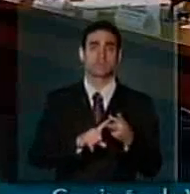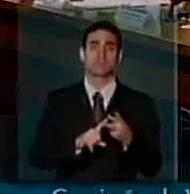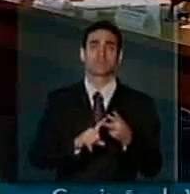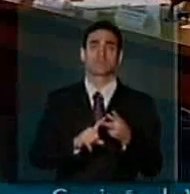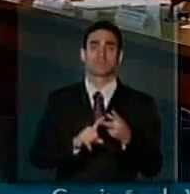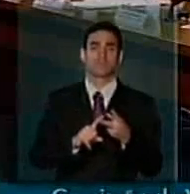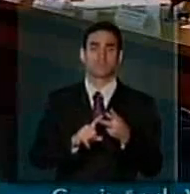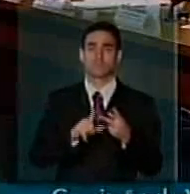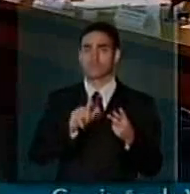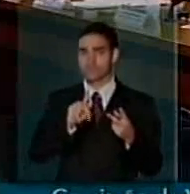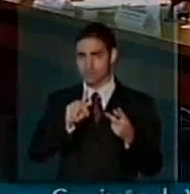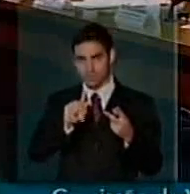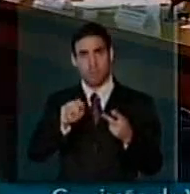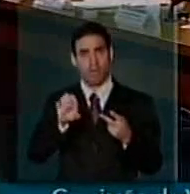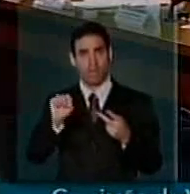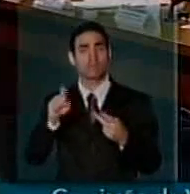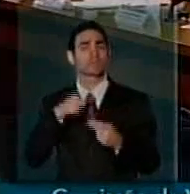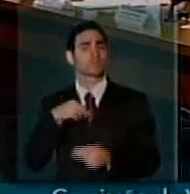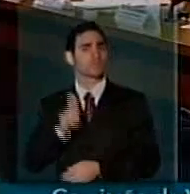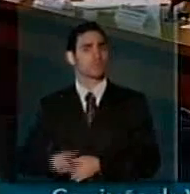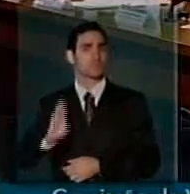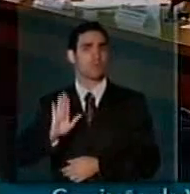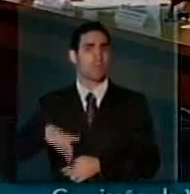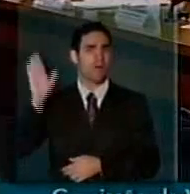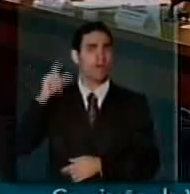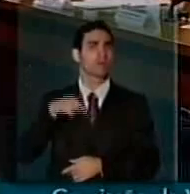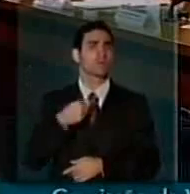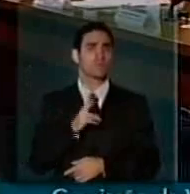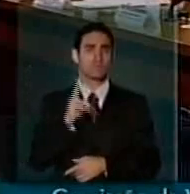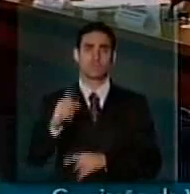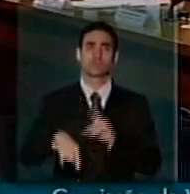é uma coisa que está sendo utilizada muito e vai